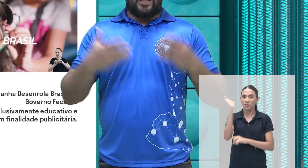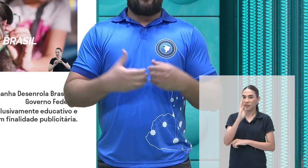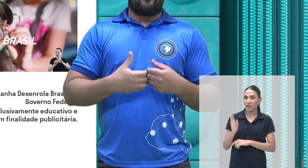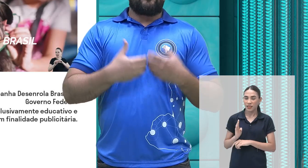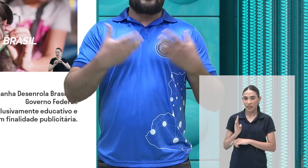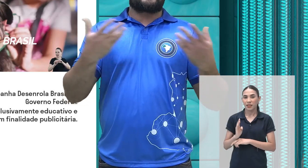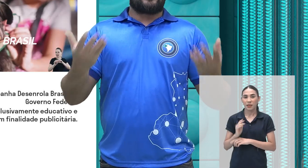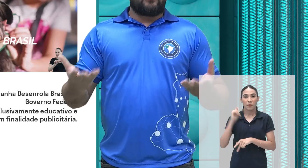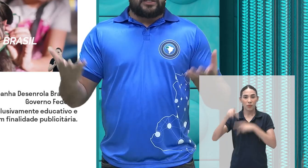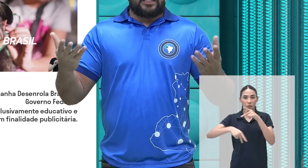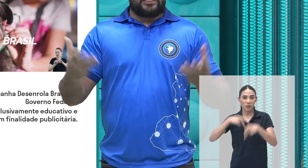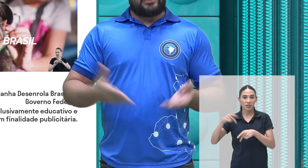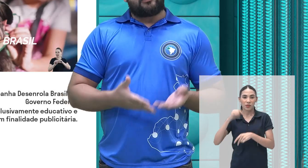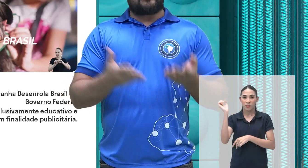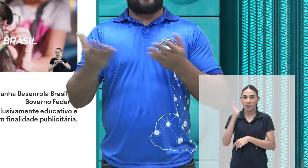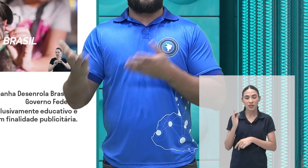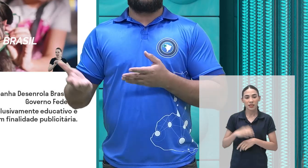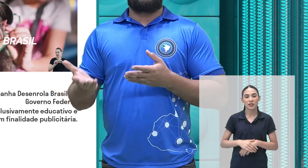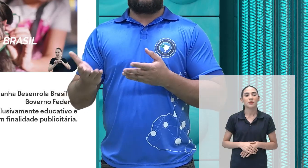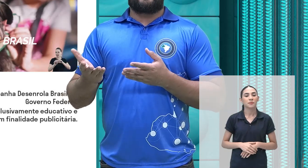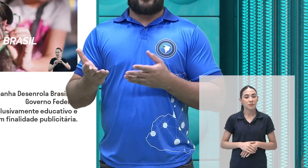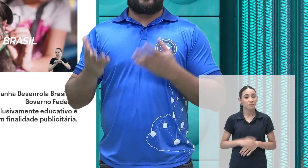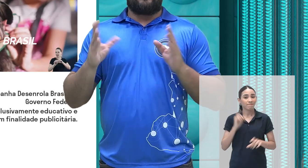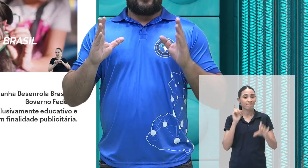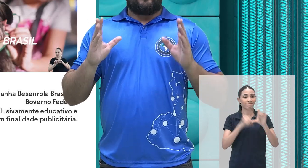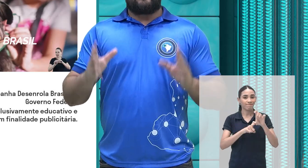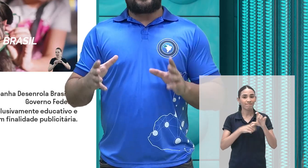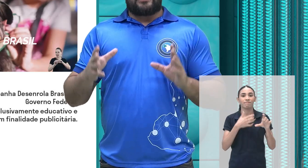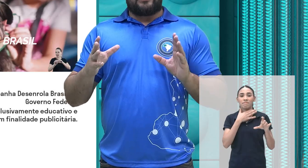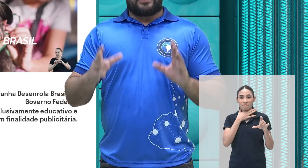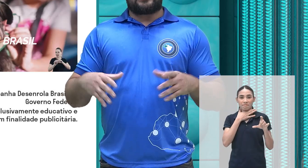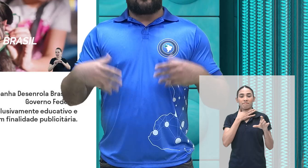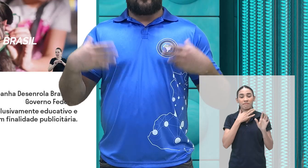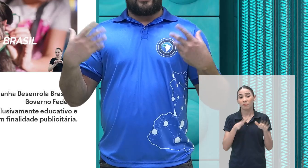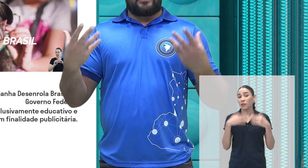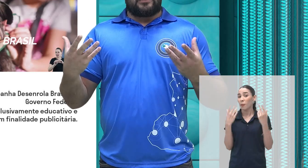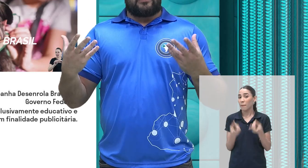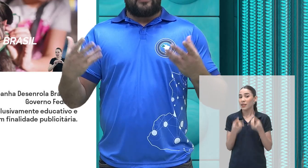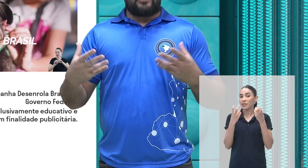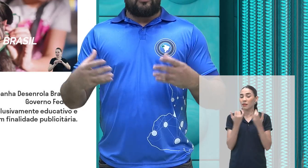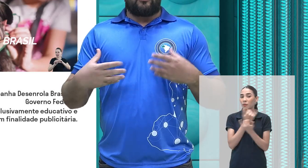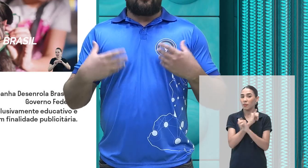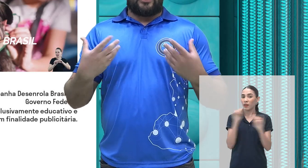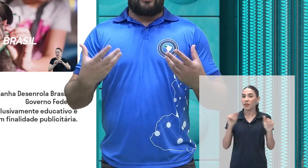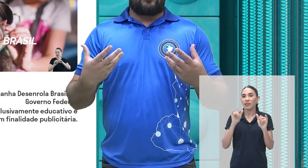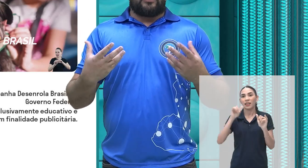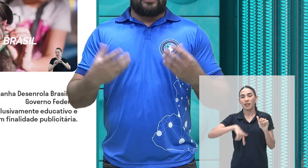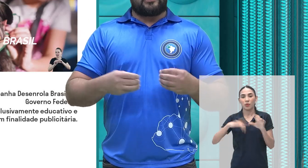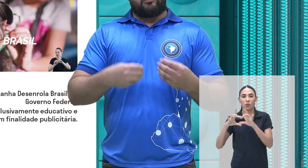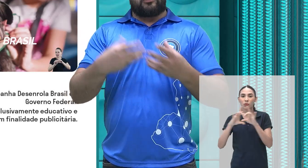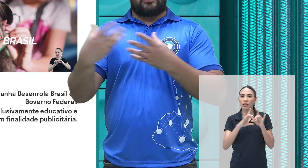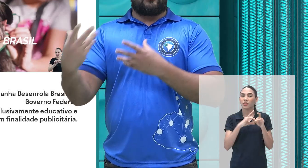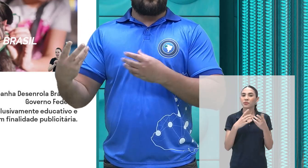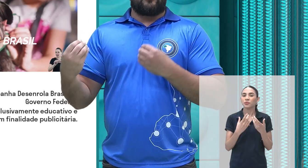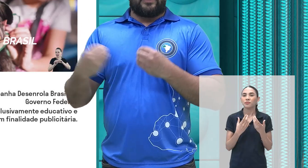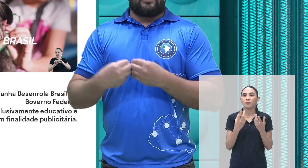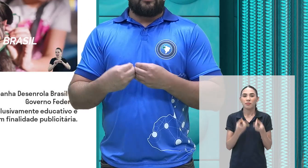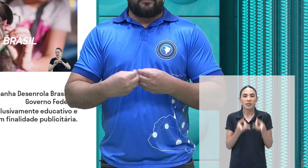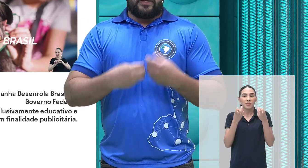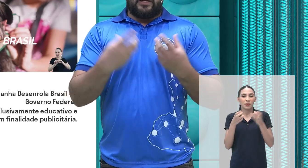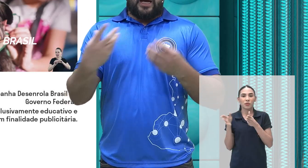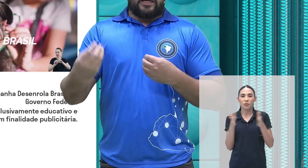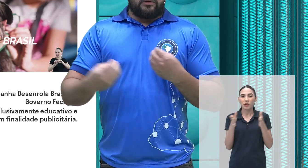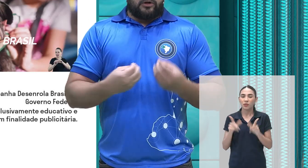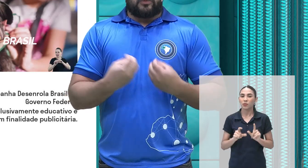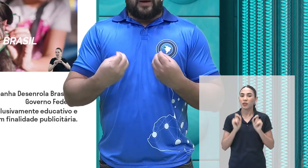brasileira, à população brasileira que está endividada. Observe que essa propaganda vem de um contexto em que se constatou em um